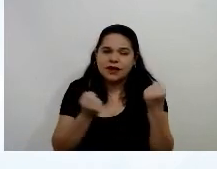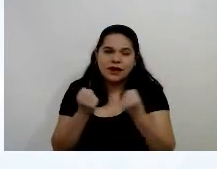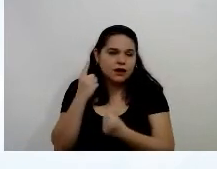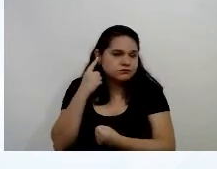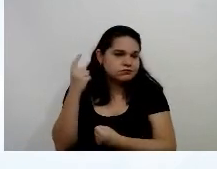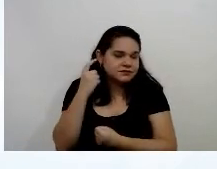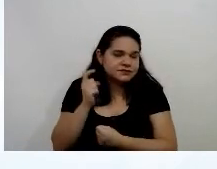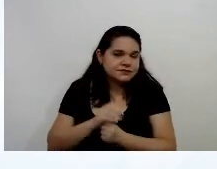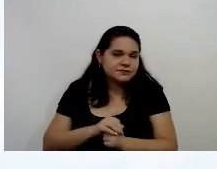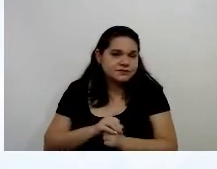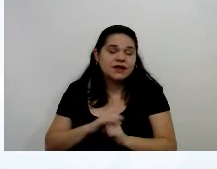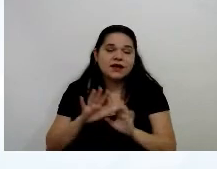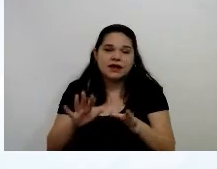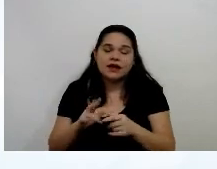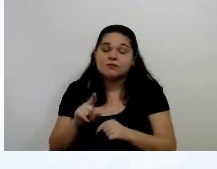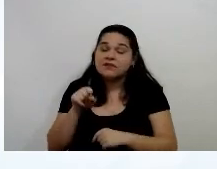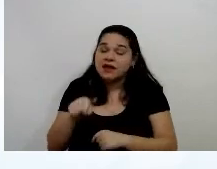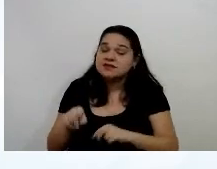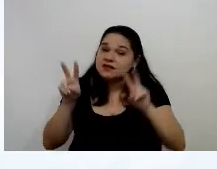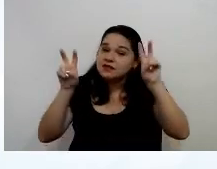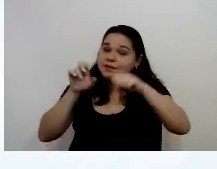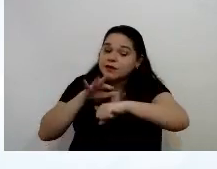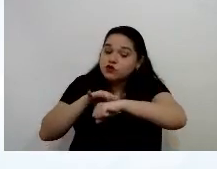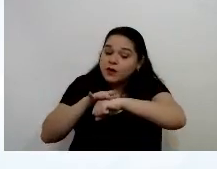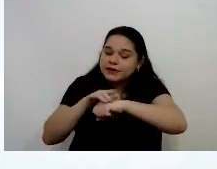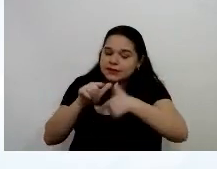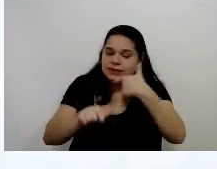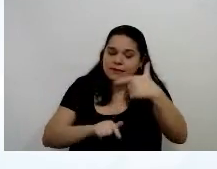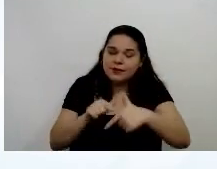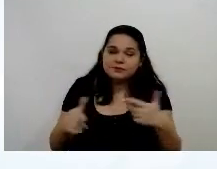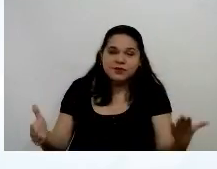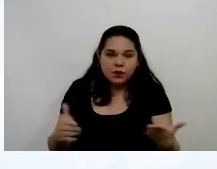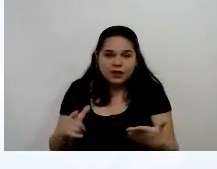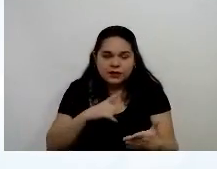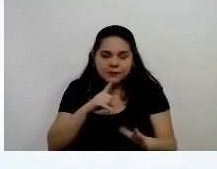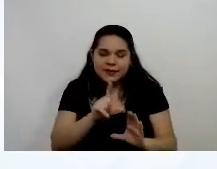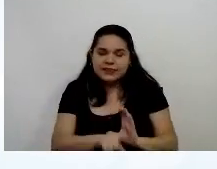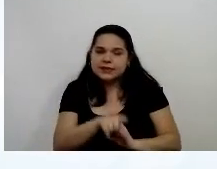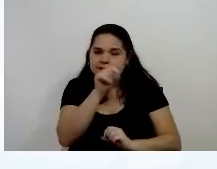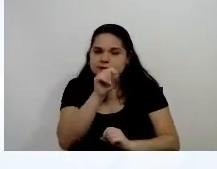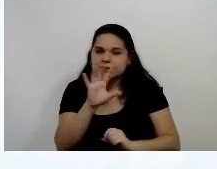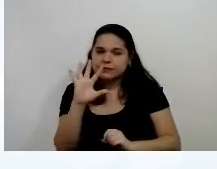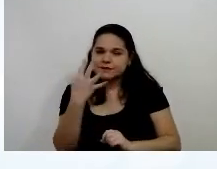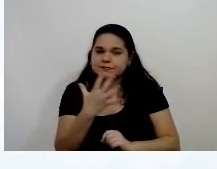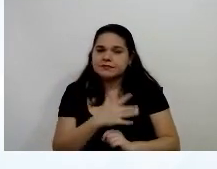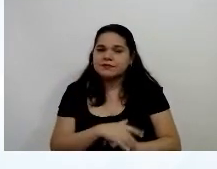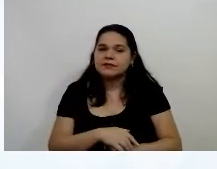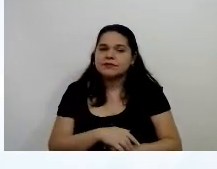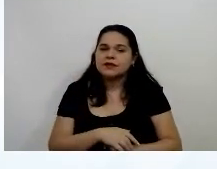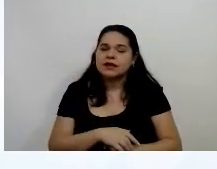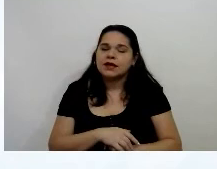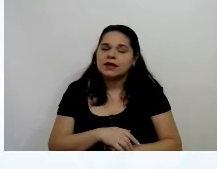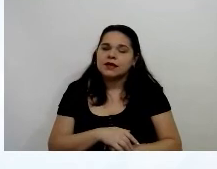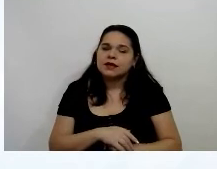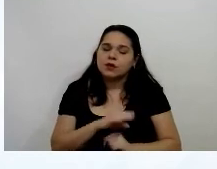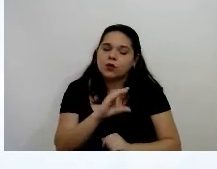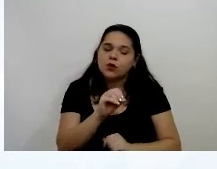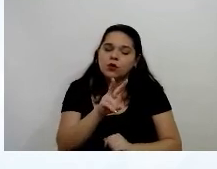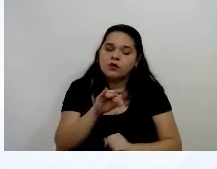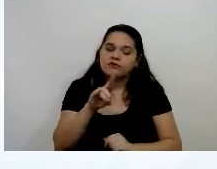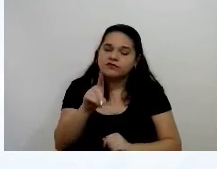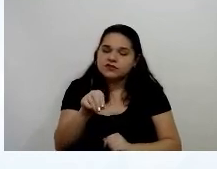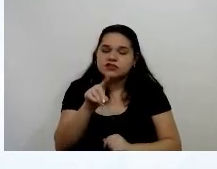é um assunto de doença de trabalho. Nós temos uma decisão agora recente, TST, de que o Covid é uma doença do